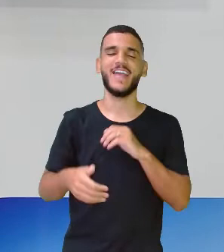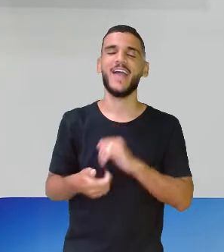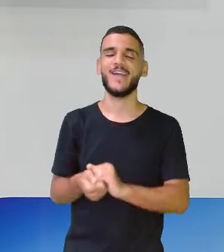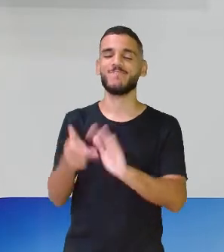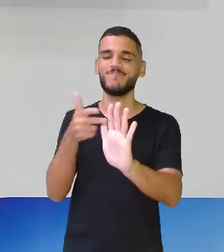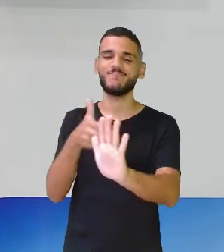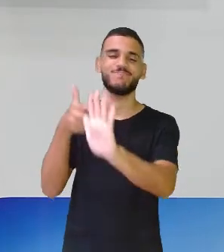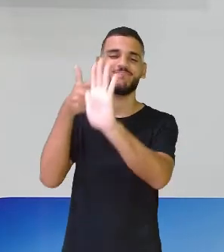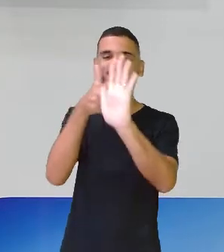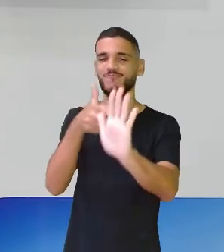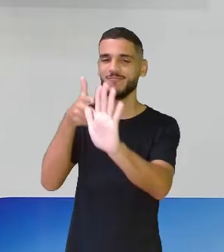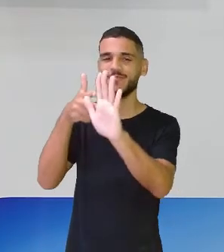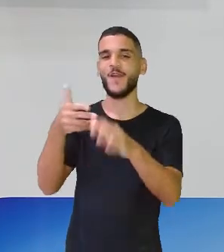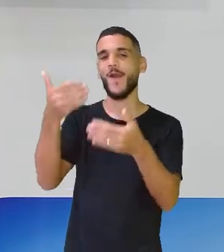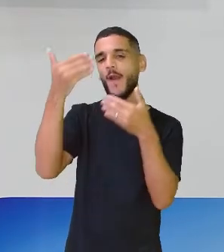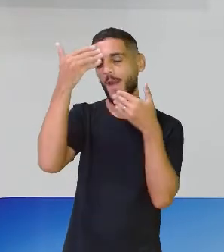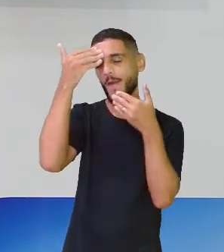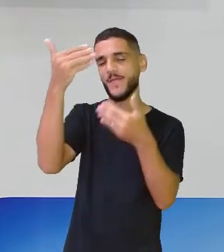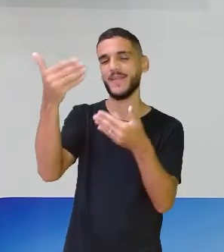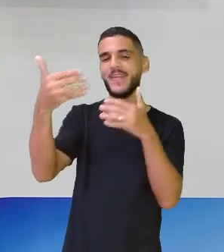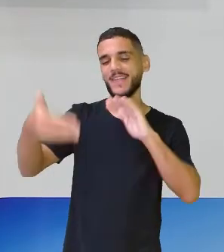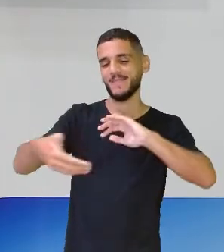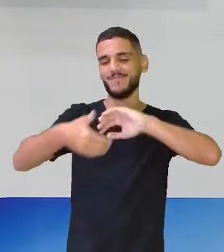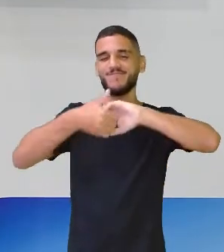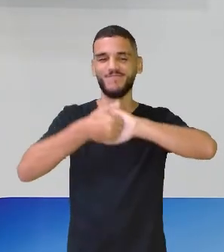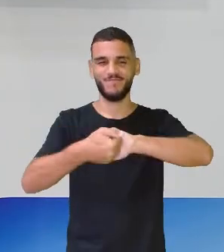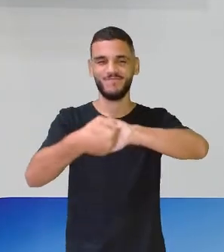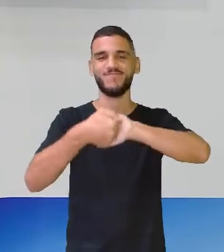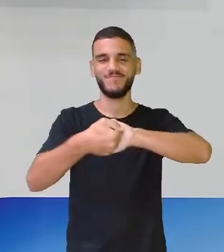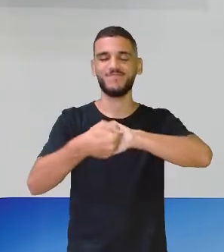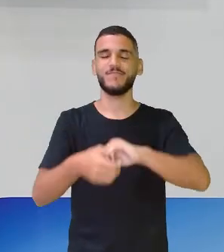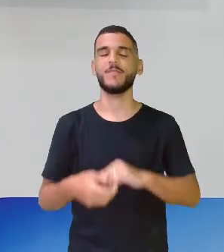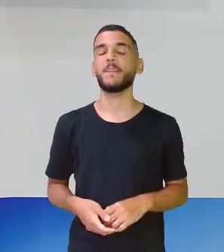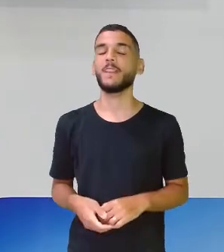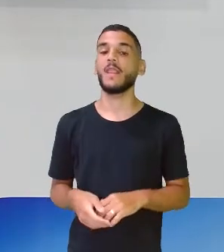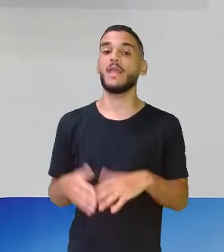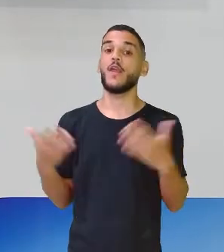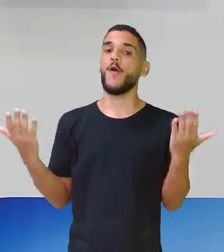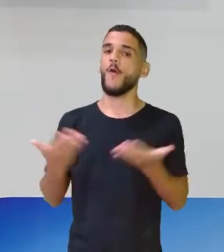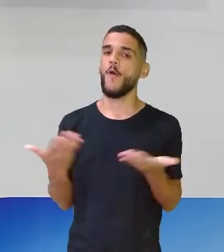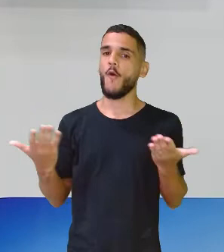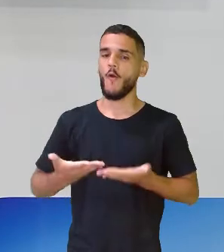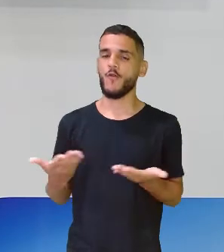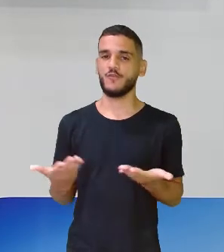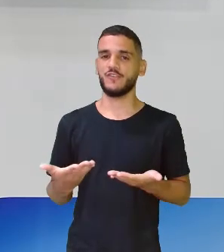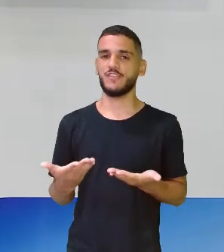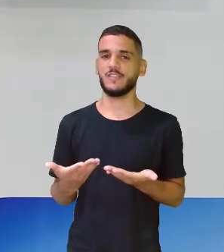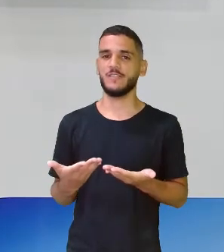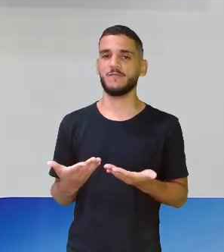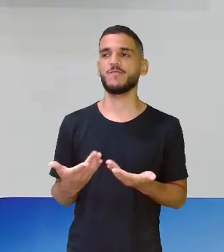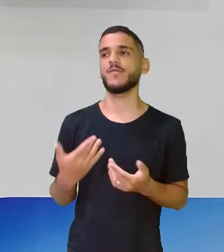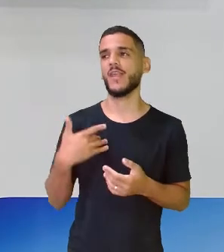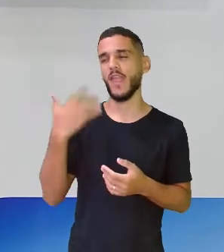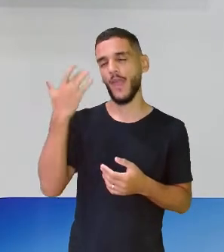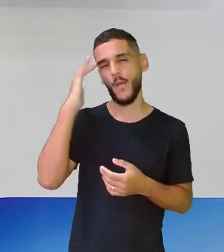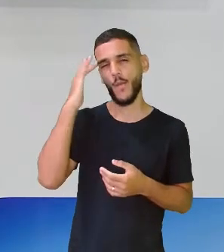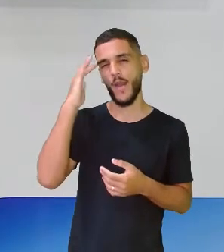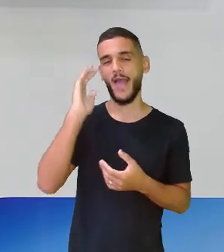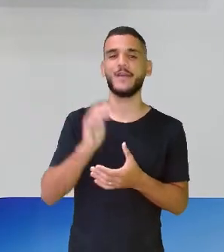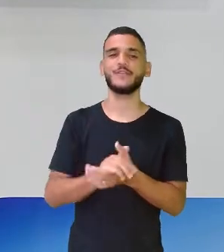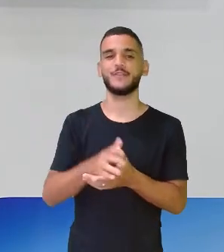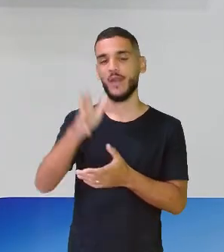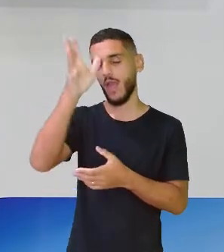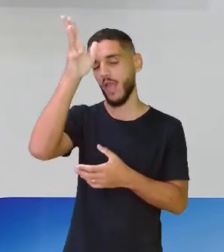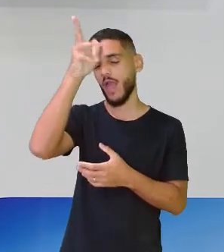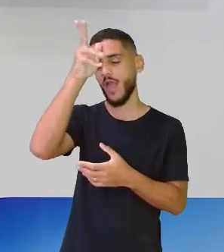pela parceria, vamos dizer assim. E eu acho que hoje Carijó, ele chegou tarde, ele não chegou ainda, eu não sei o que